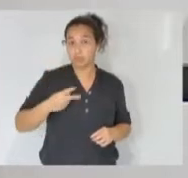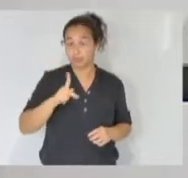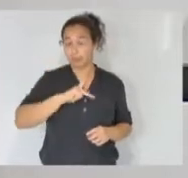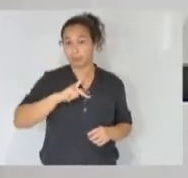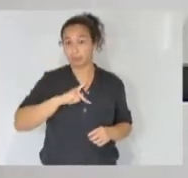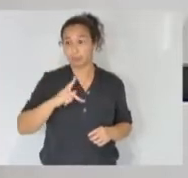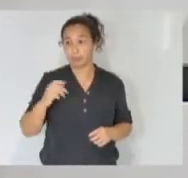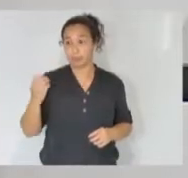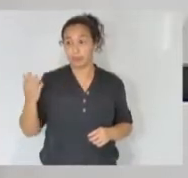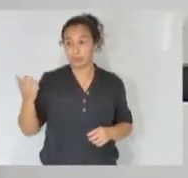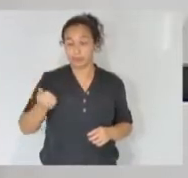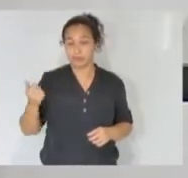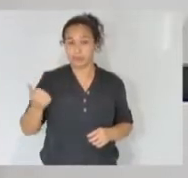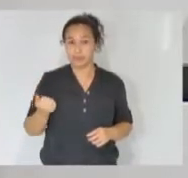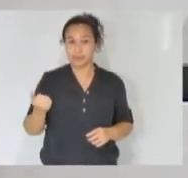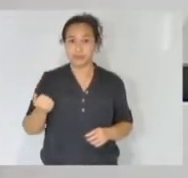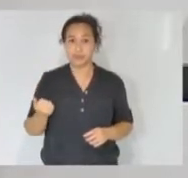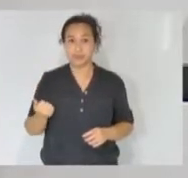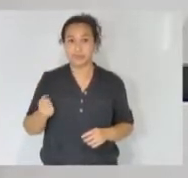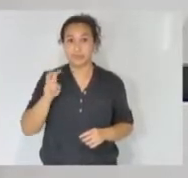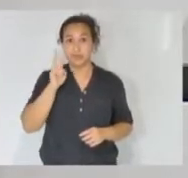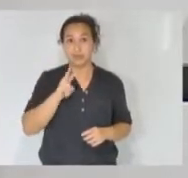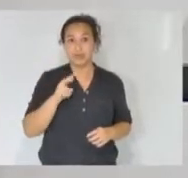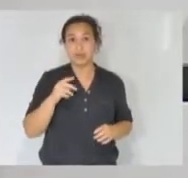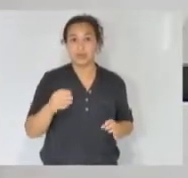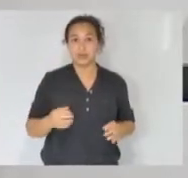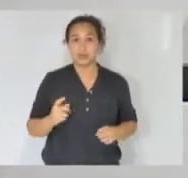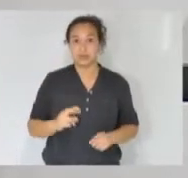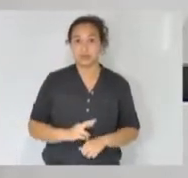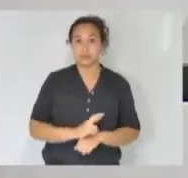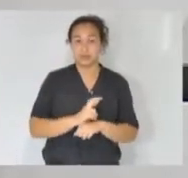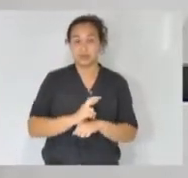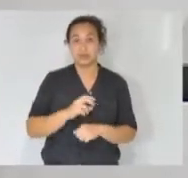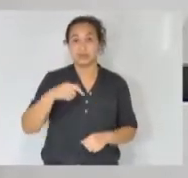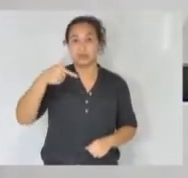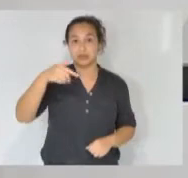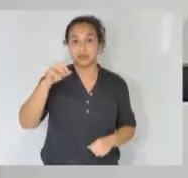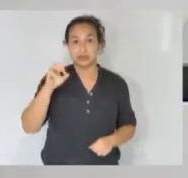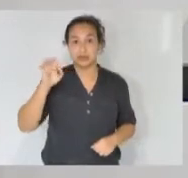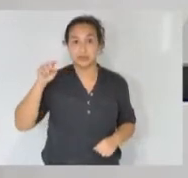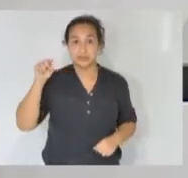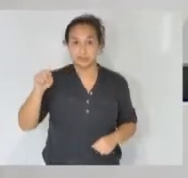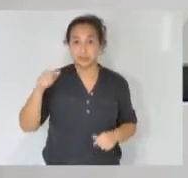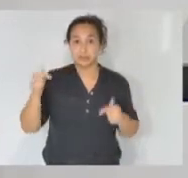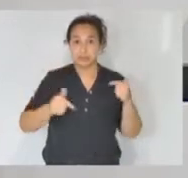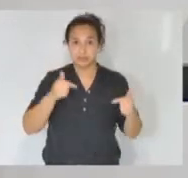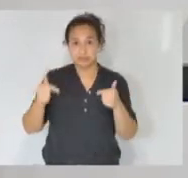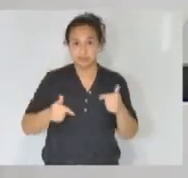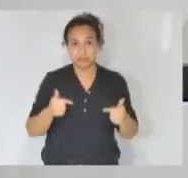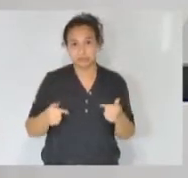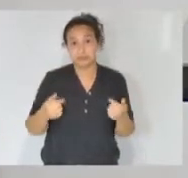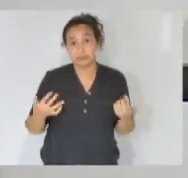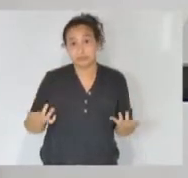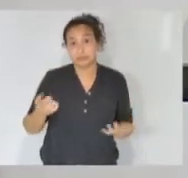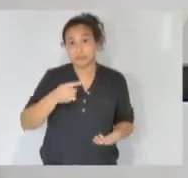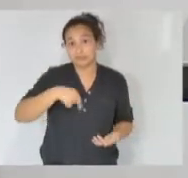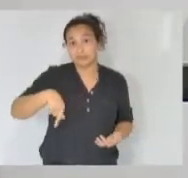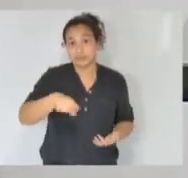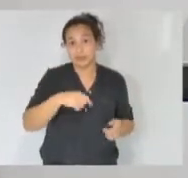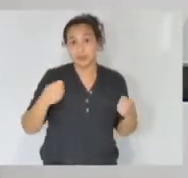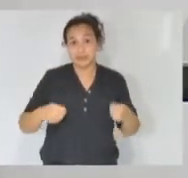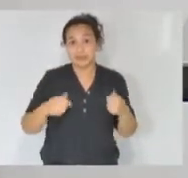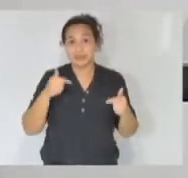eles representam 70 mil trabalhadores e nós aqui temos que trabalhar